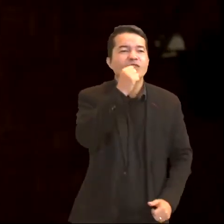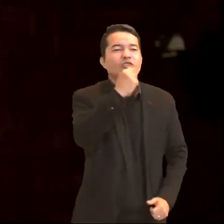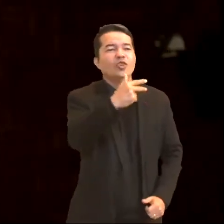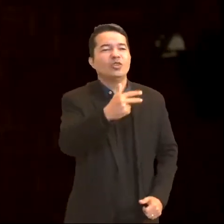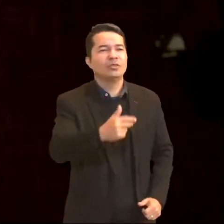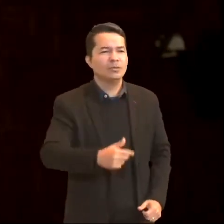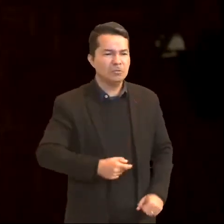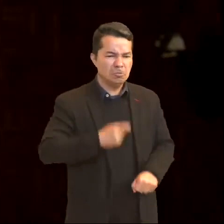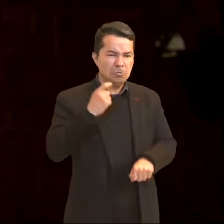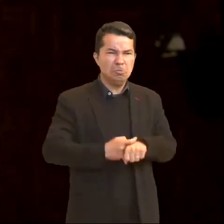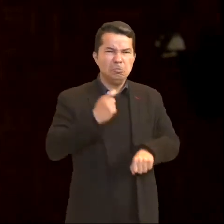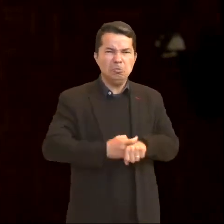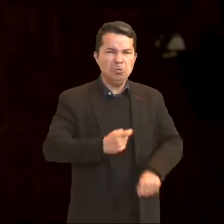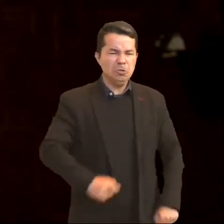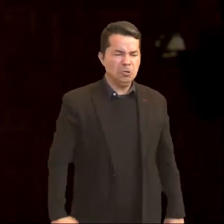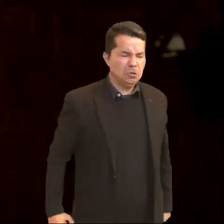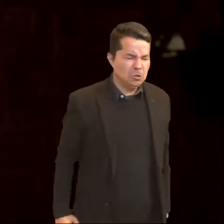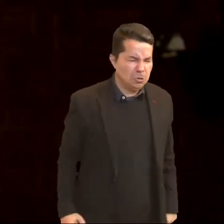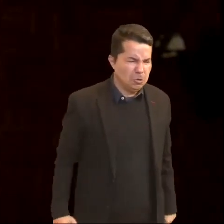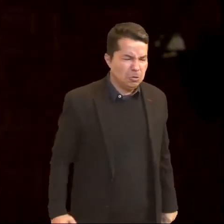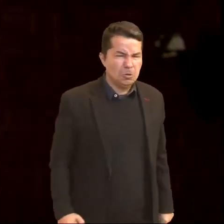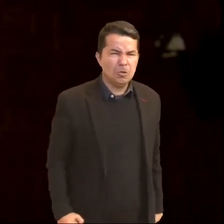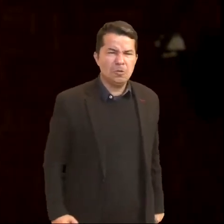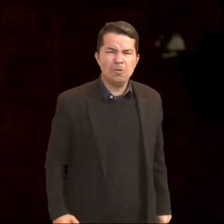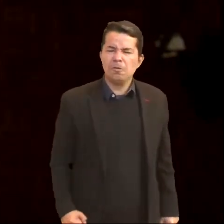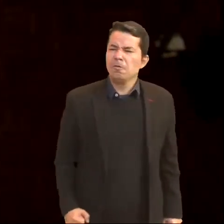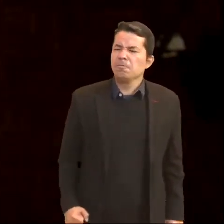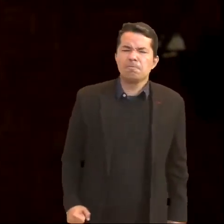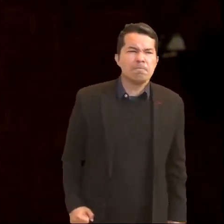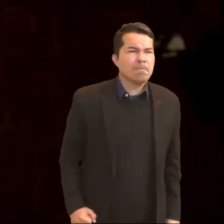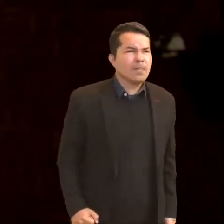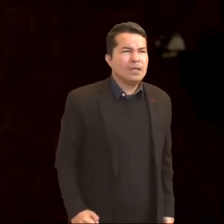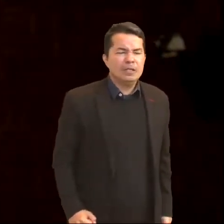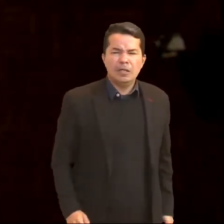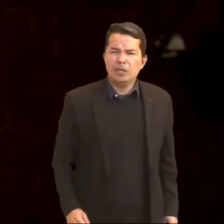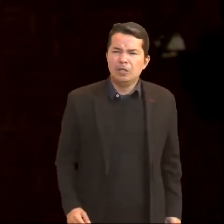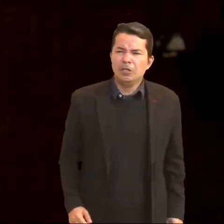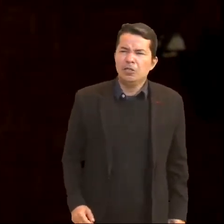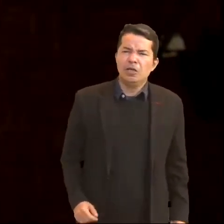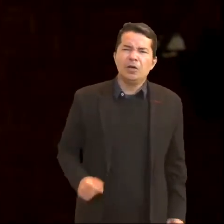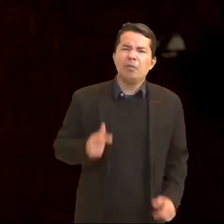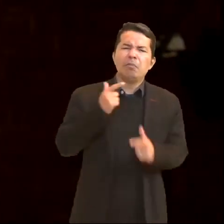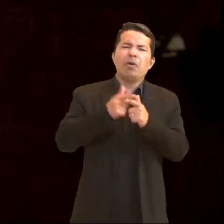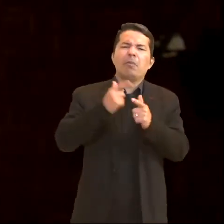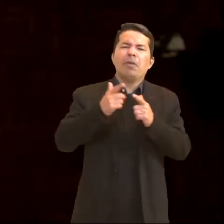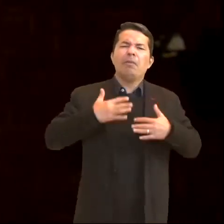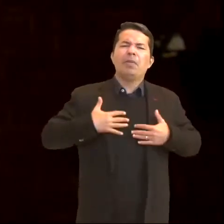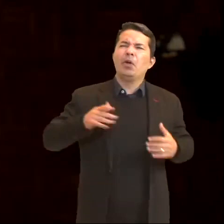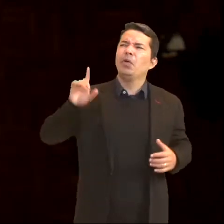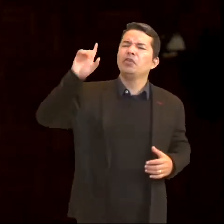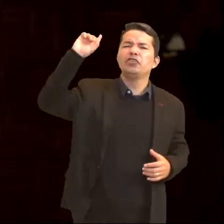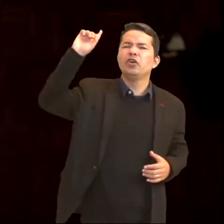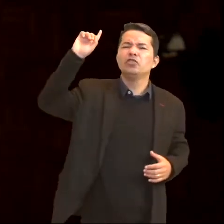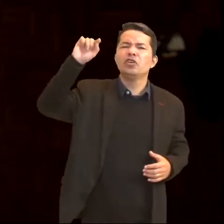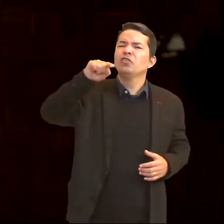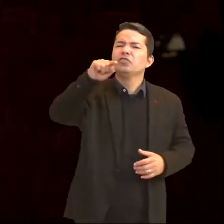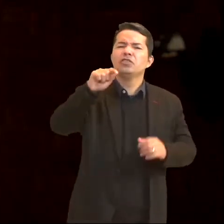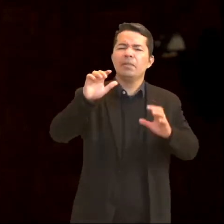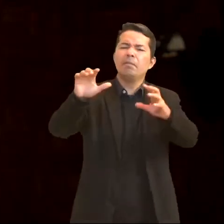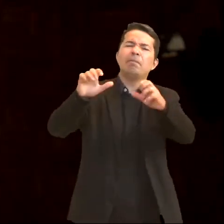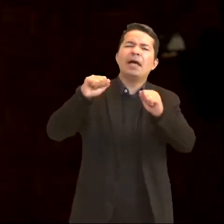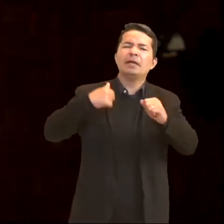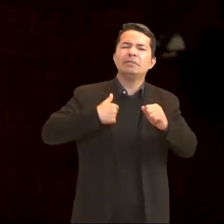tão duro, tão doido, que ele diz assim: não, esse é um problema meu com Deus. Deixa que eu me viro com ele. Só me joga no